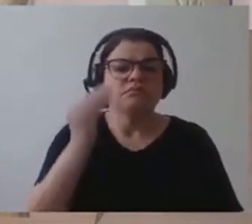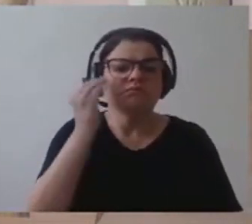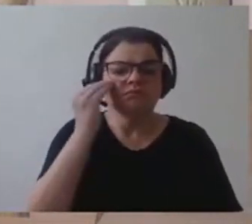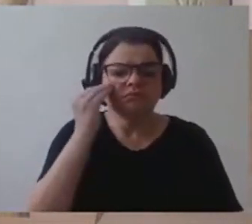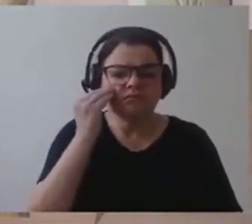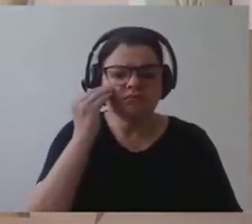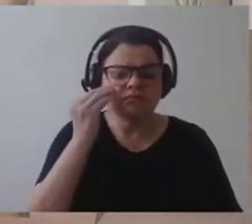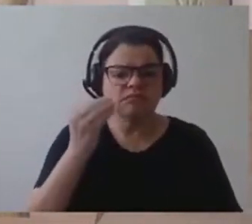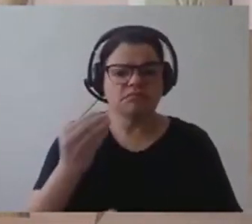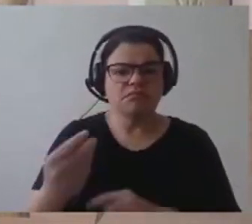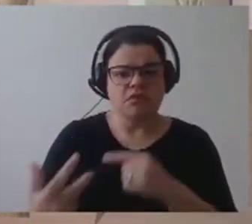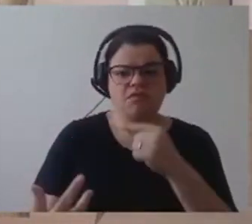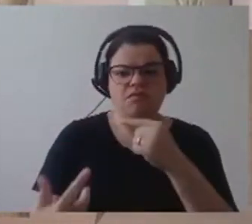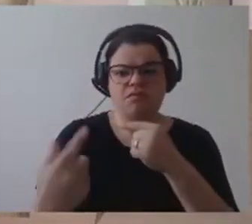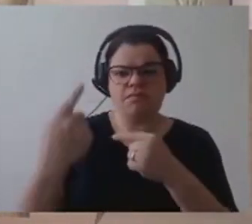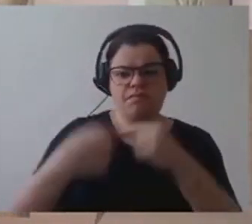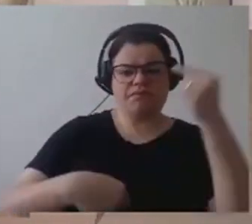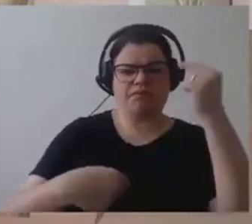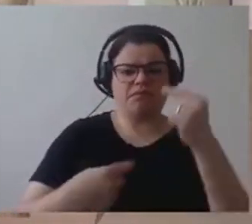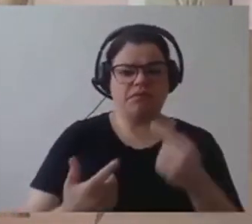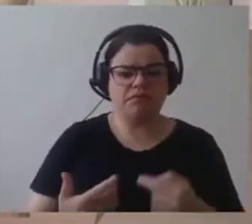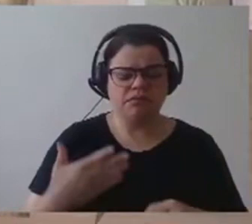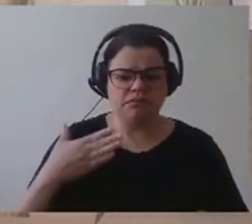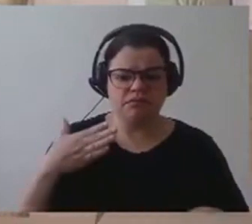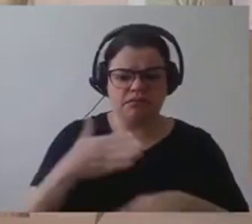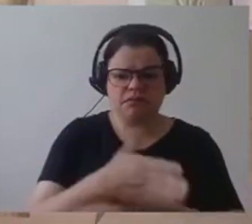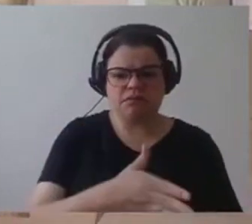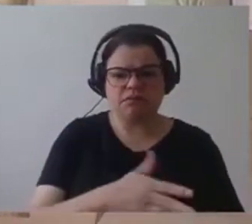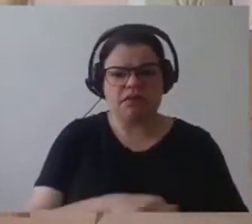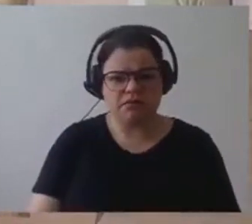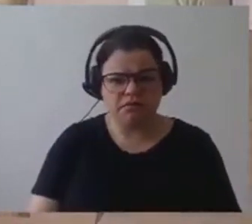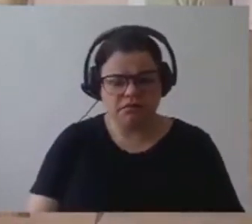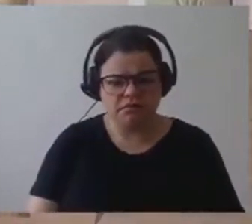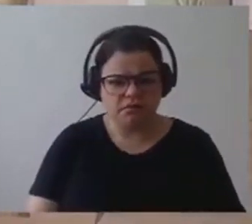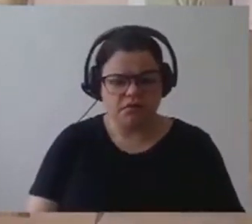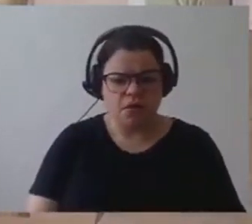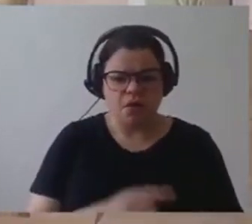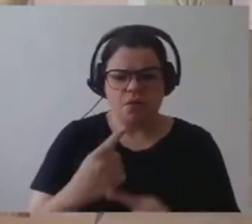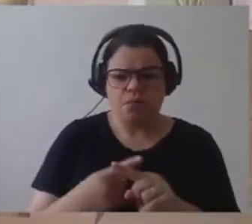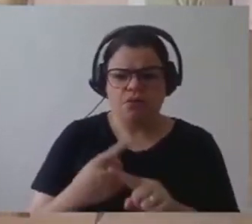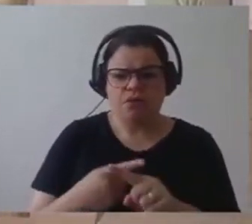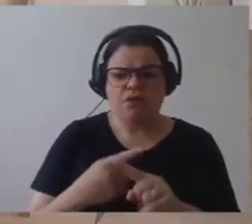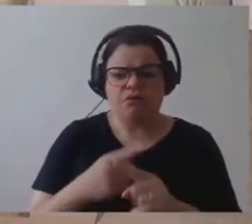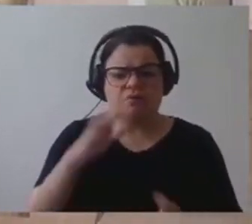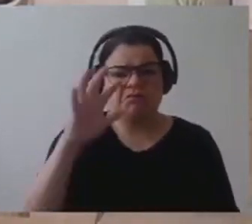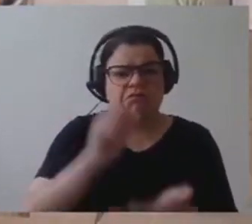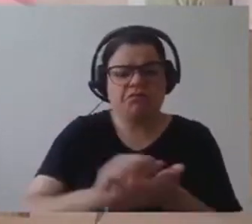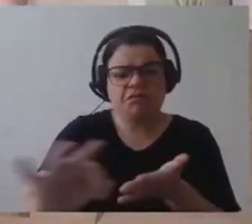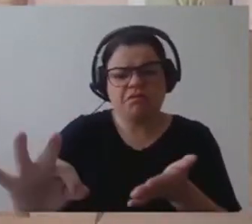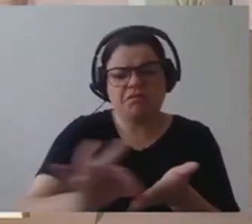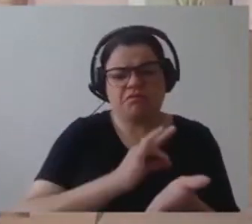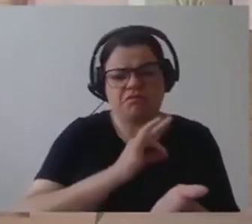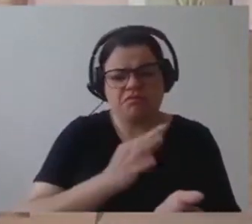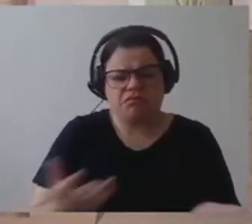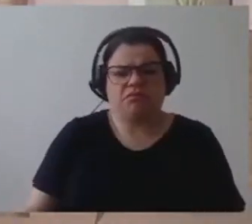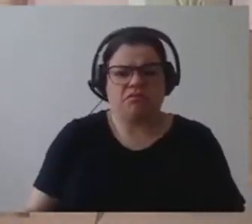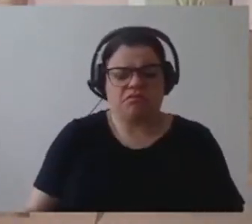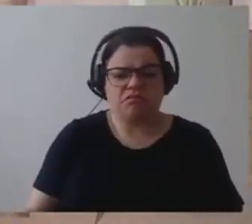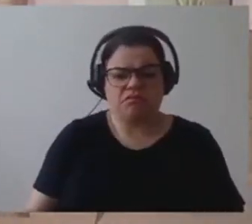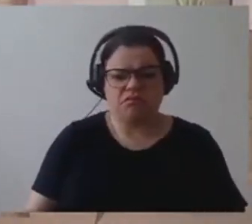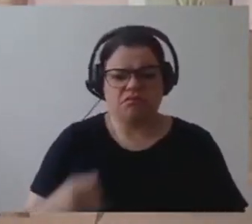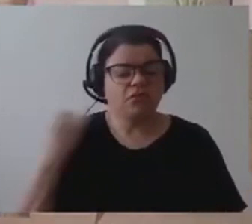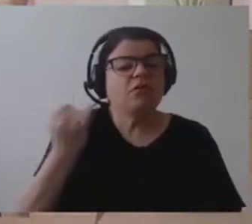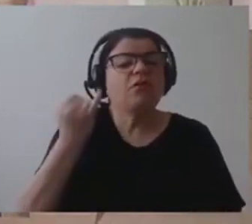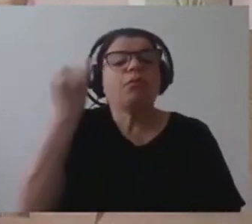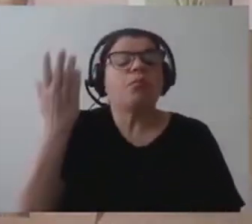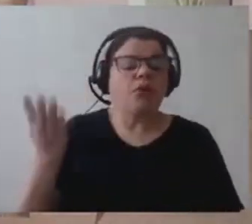impedir de de entrar porque eu não não teria feito a inscrição Mas e o que importa